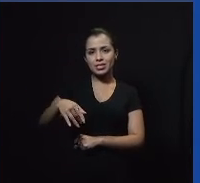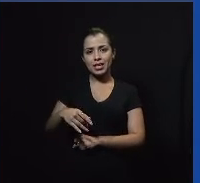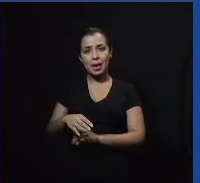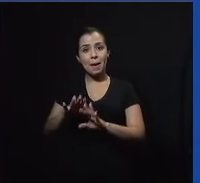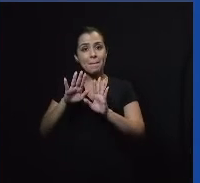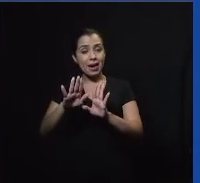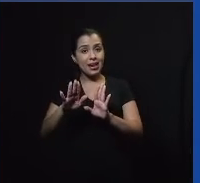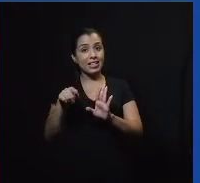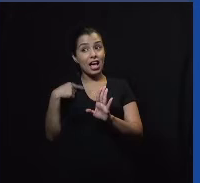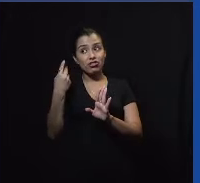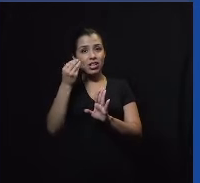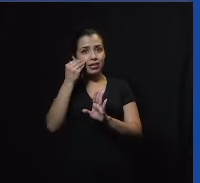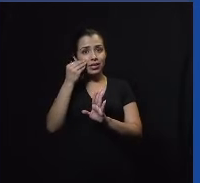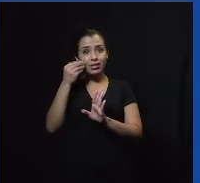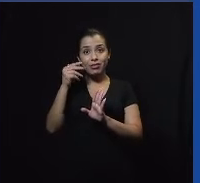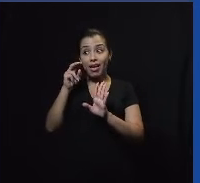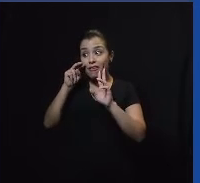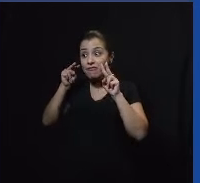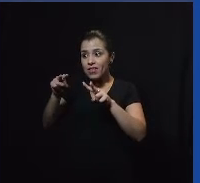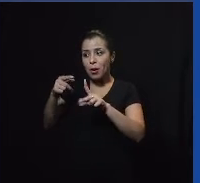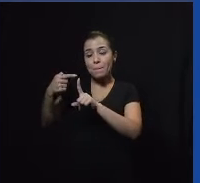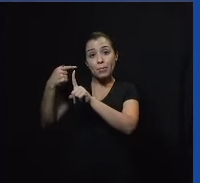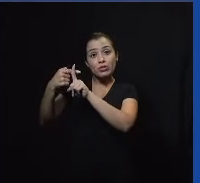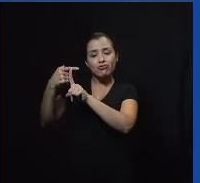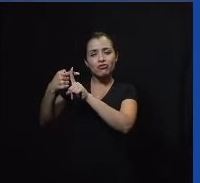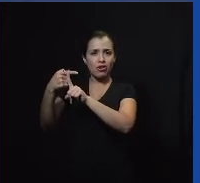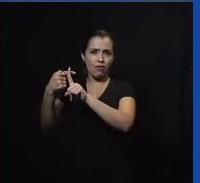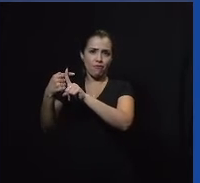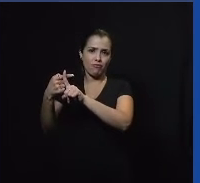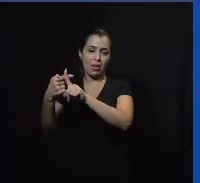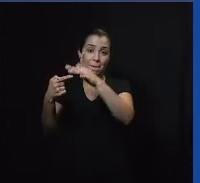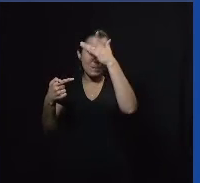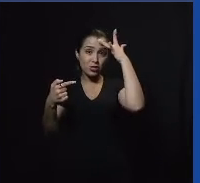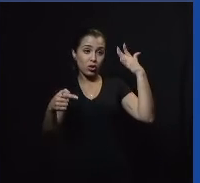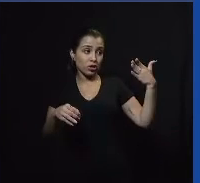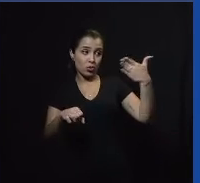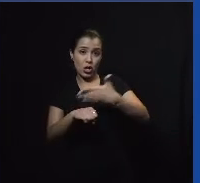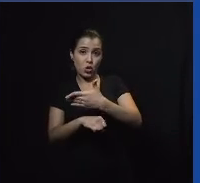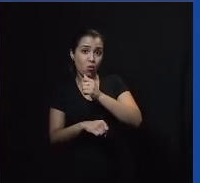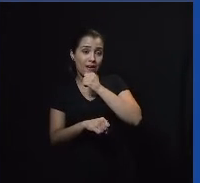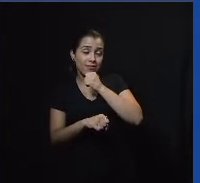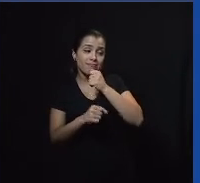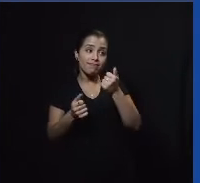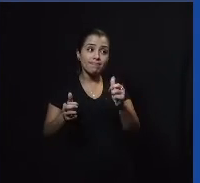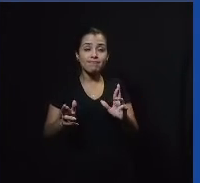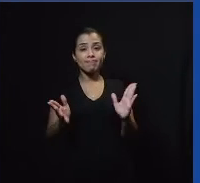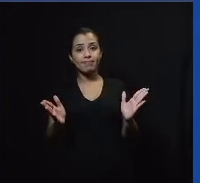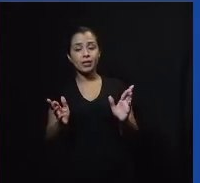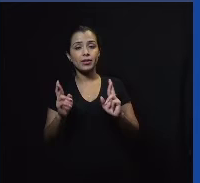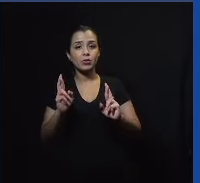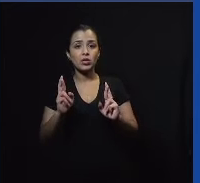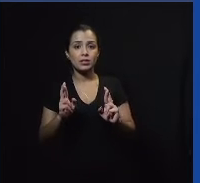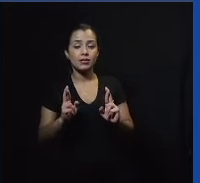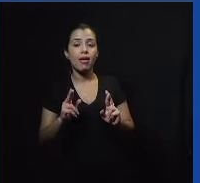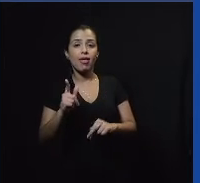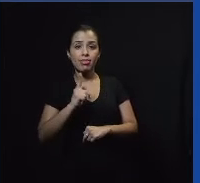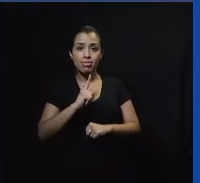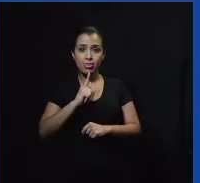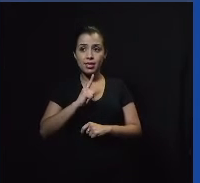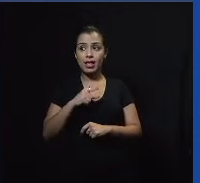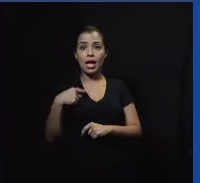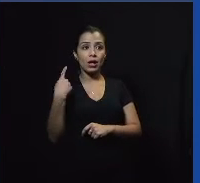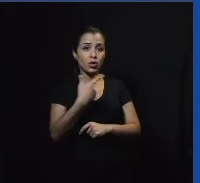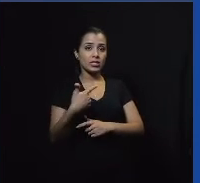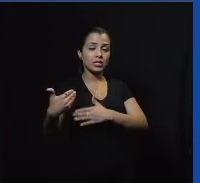né? A gente só consegue enxergar aqueles que chegaram e não os que não chegaram. Eu acho que tem um aspecto fundamental aí, assim, do nosso papel aqui,